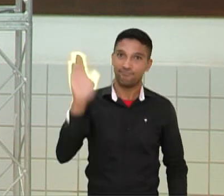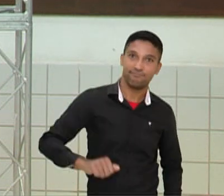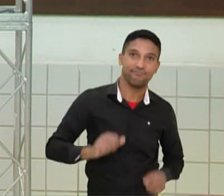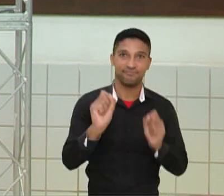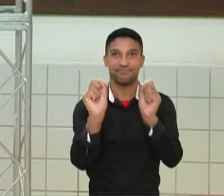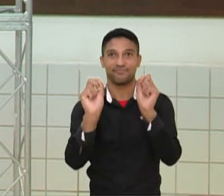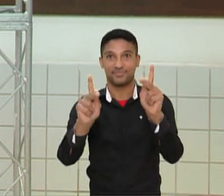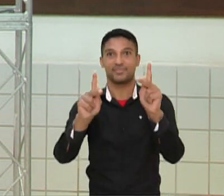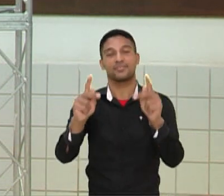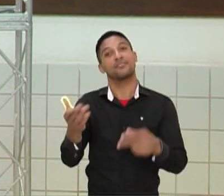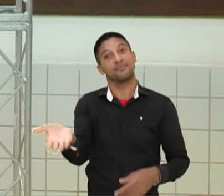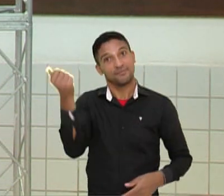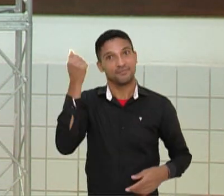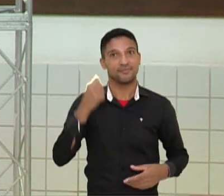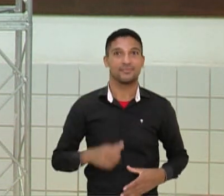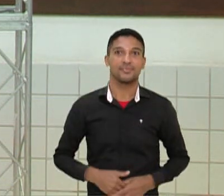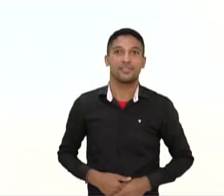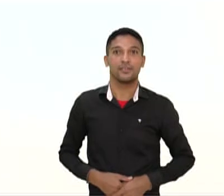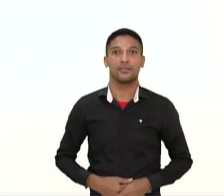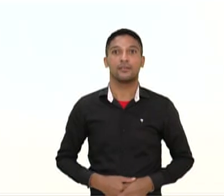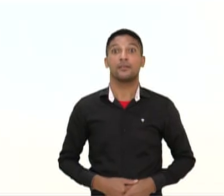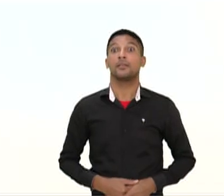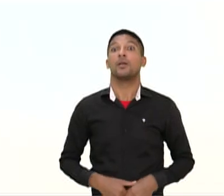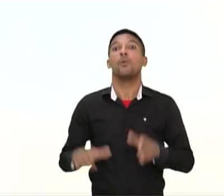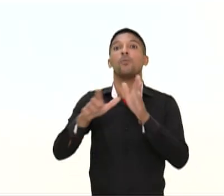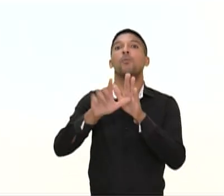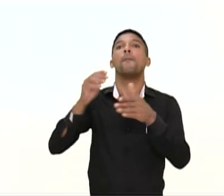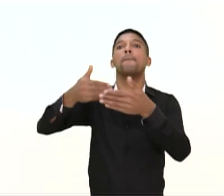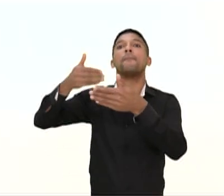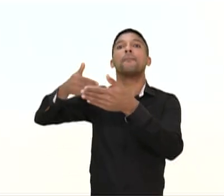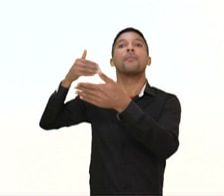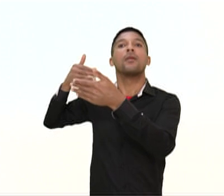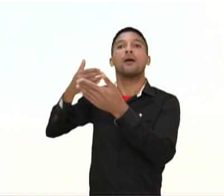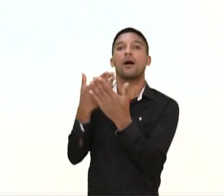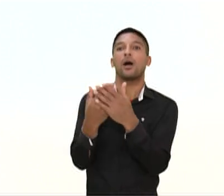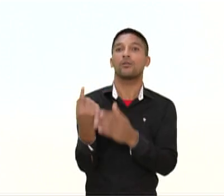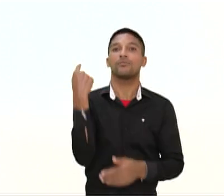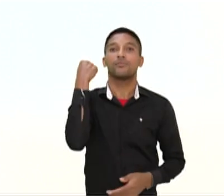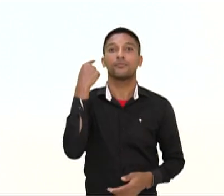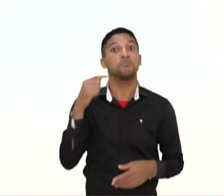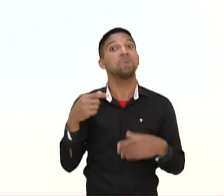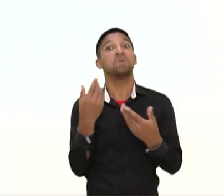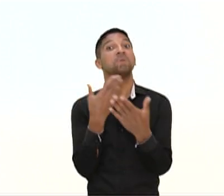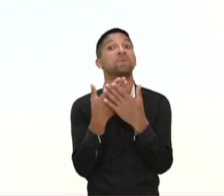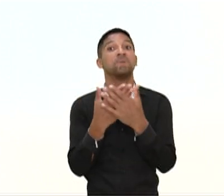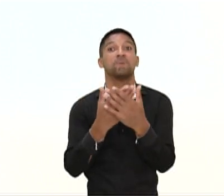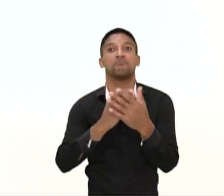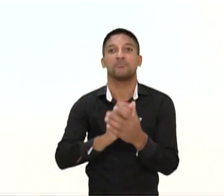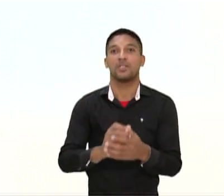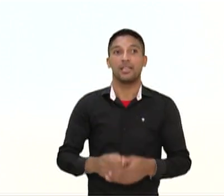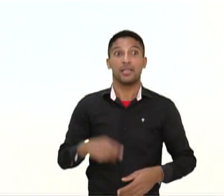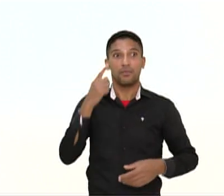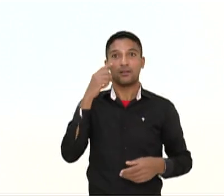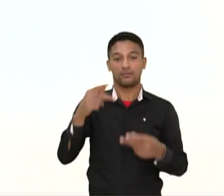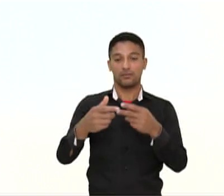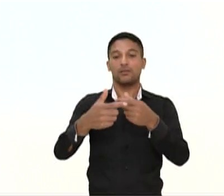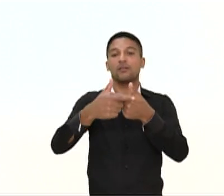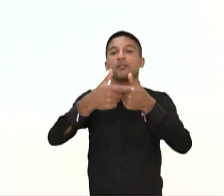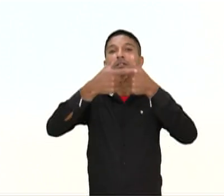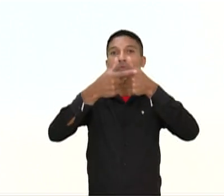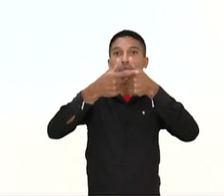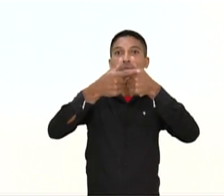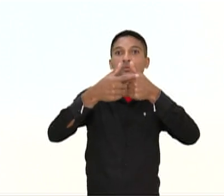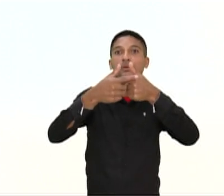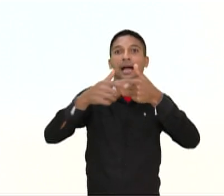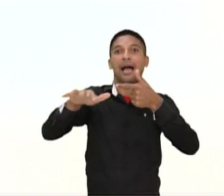ok? Simbora? Então, o que nós vimos antes, aula passada, certo? A área do trapézio. E nós